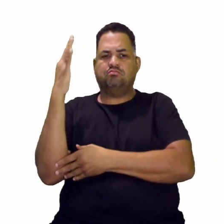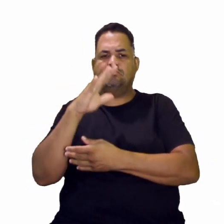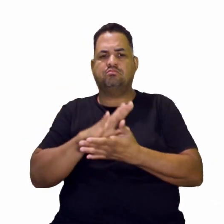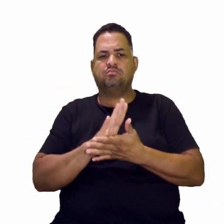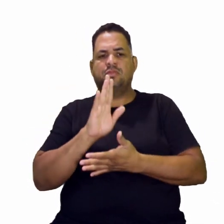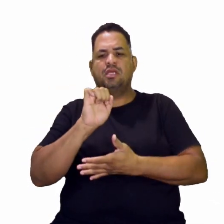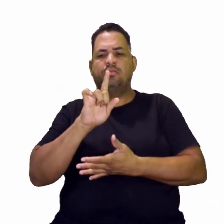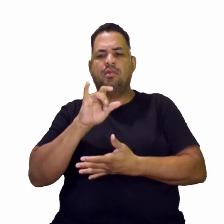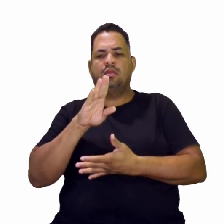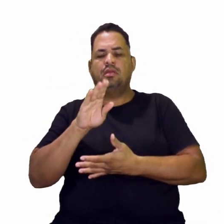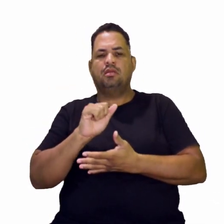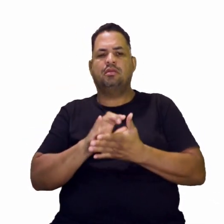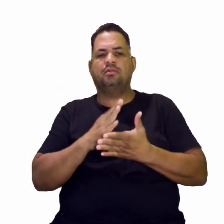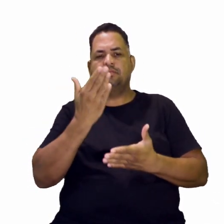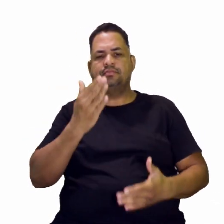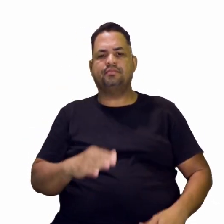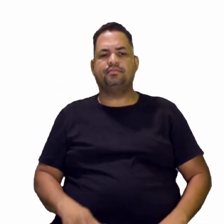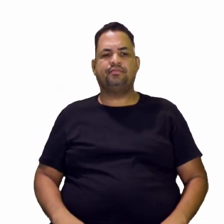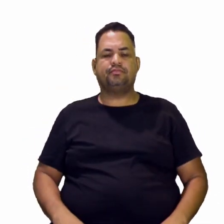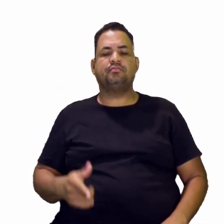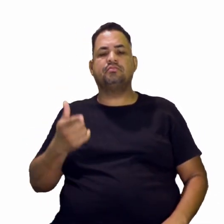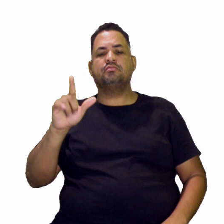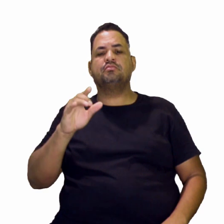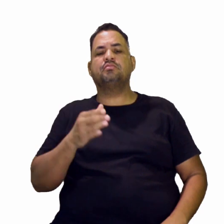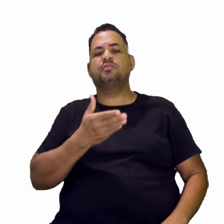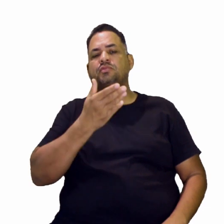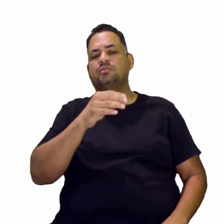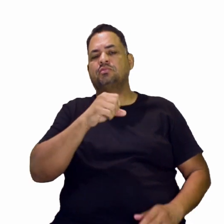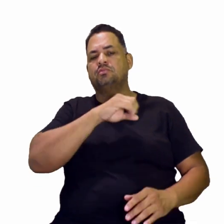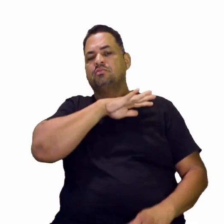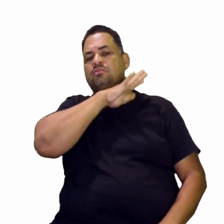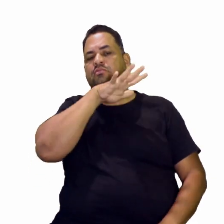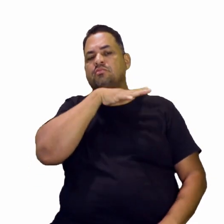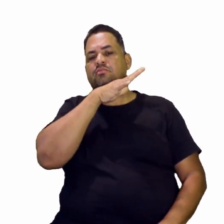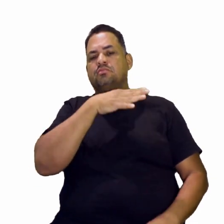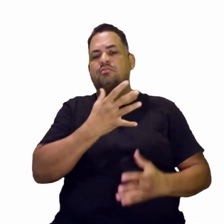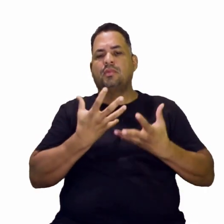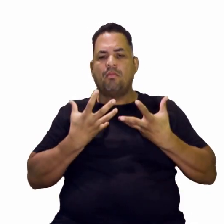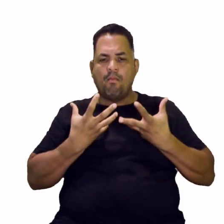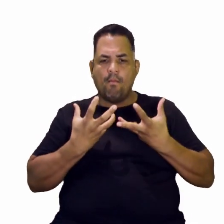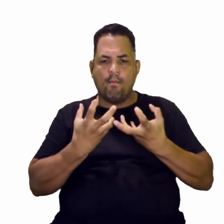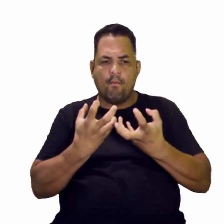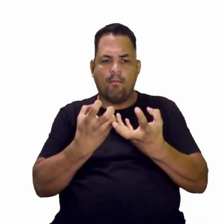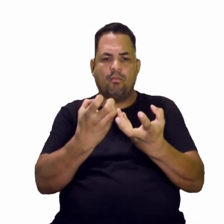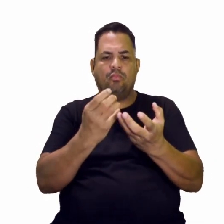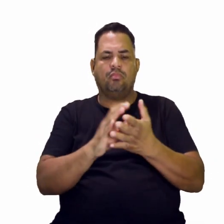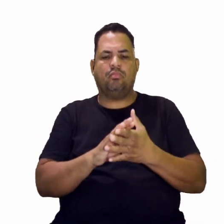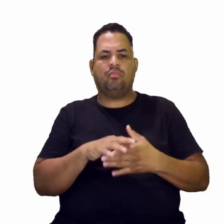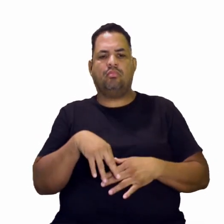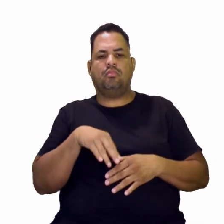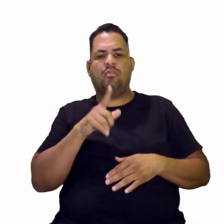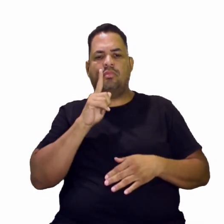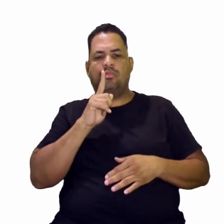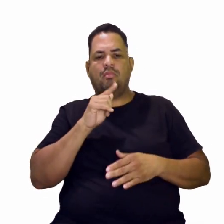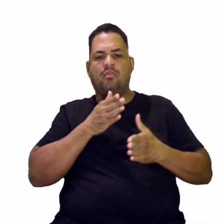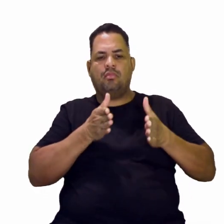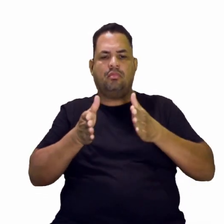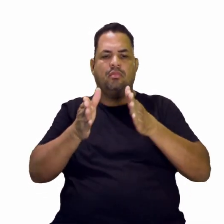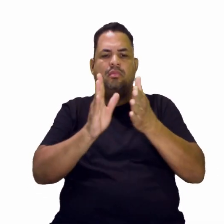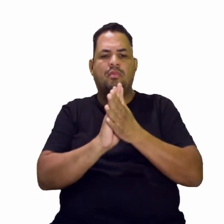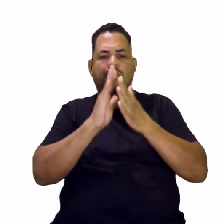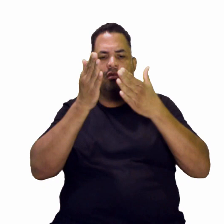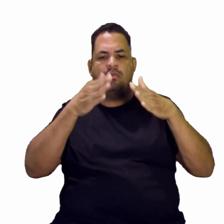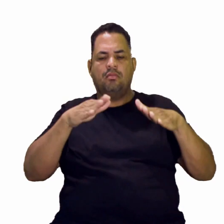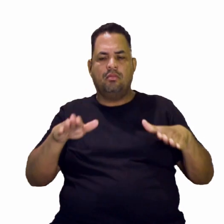floresta, tá bom? A mesma coisa são os outros animais aqui que a gente viu. Deserto, rio e mar,